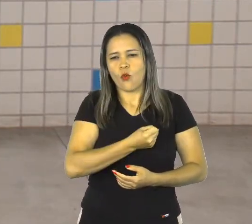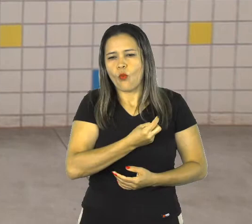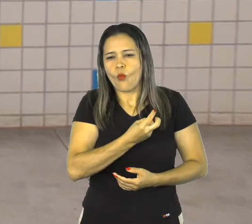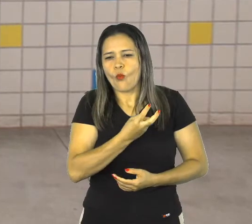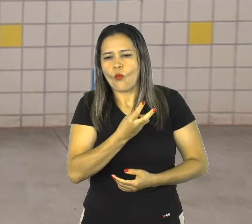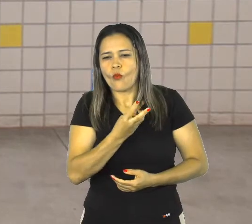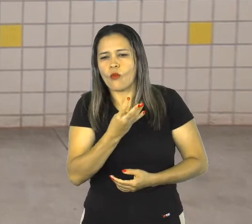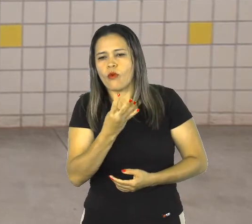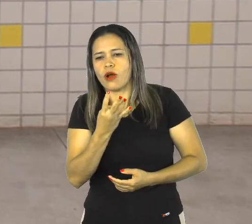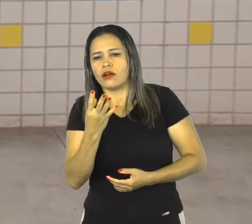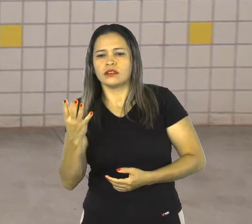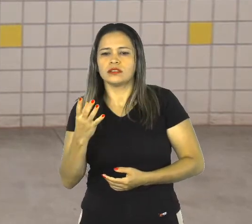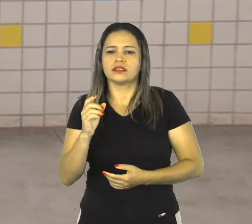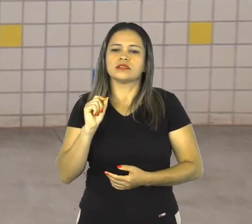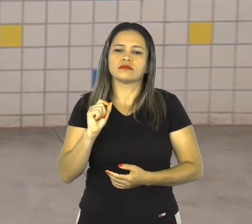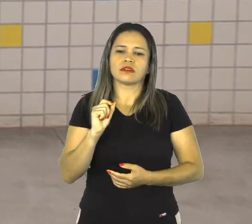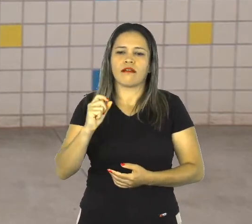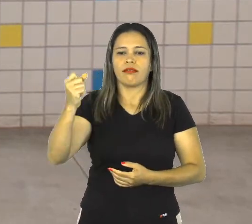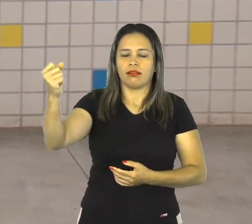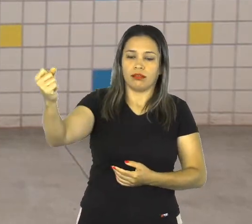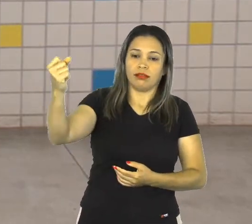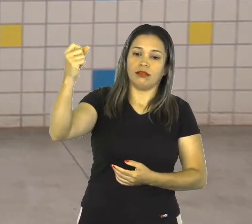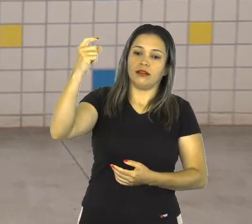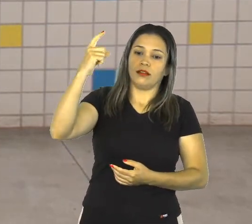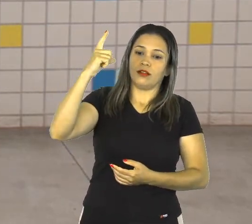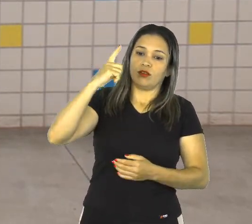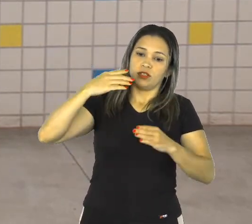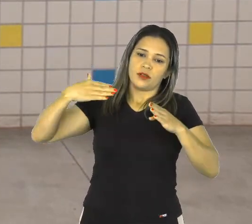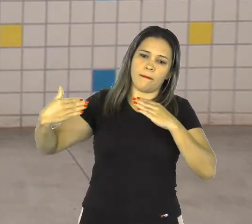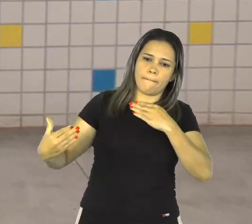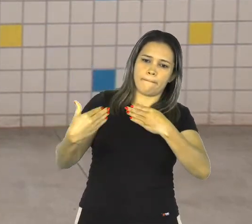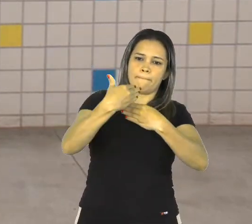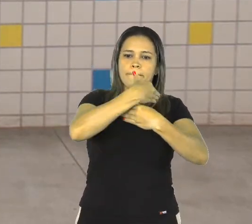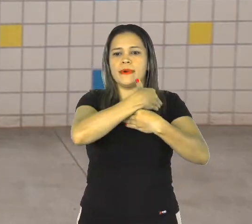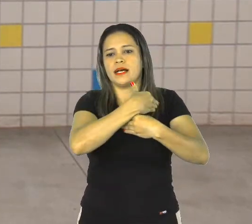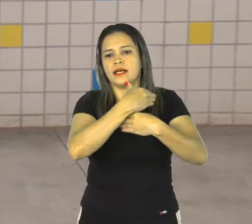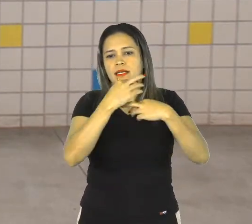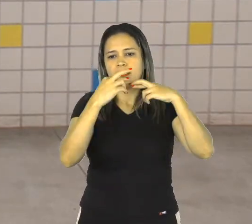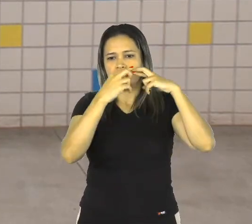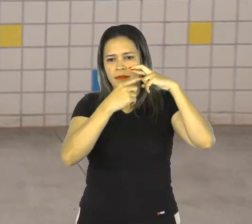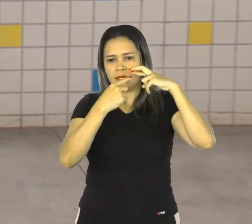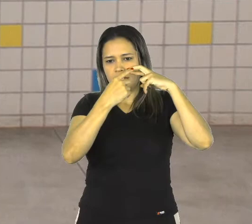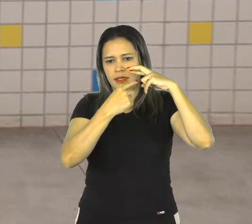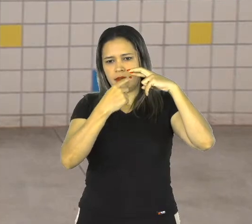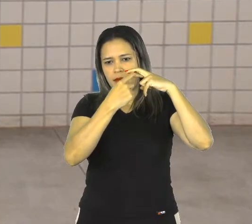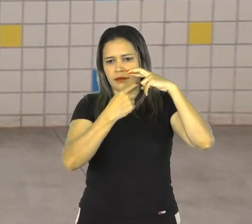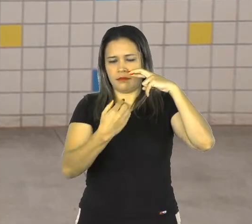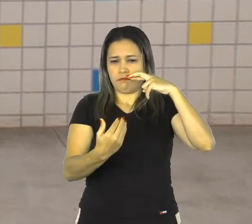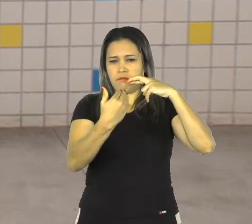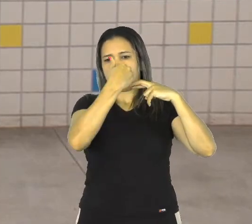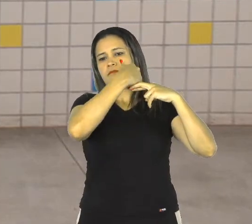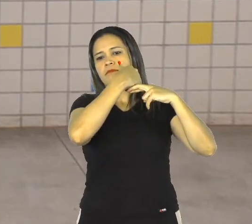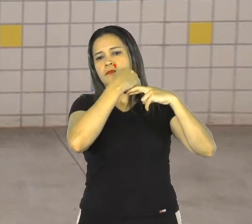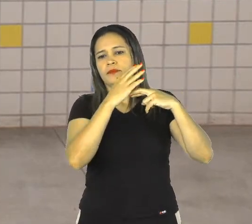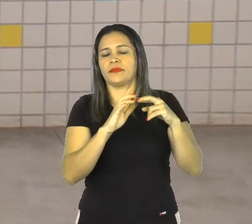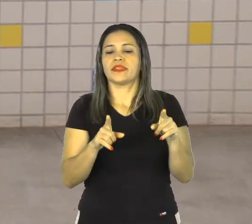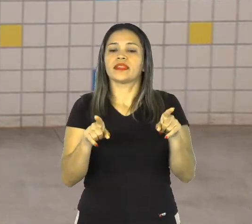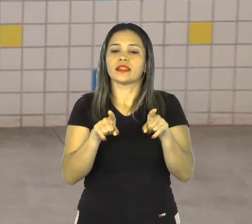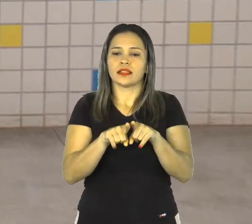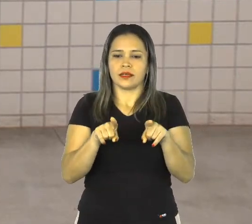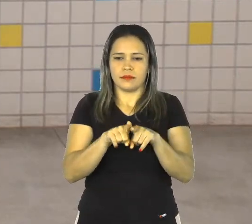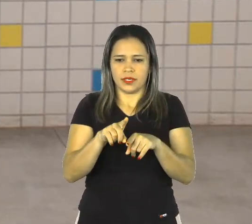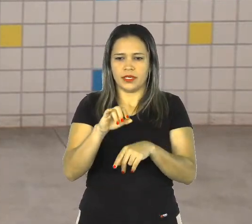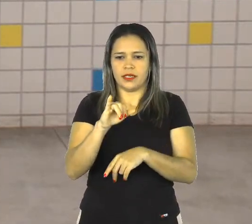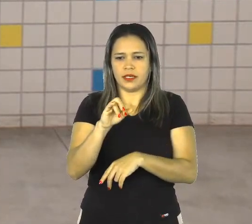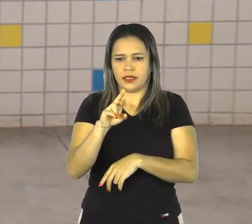quantidade de luz que passa por ela, né? E também a íris,